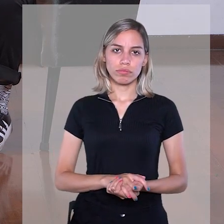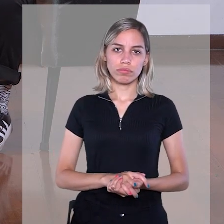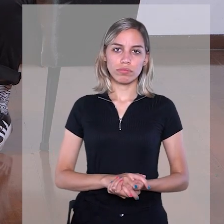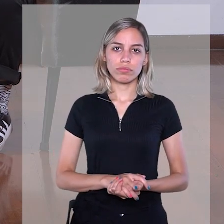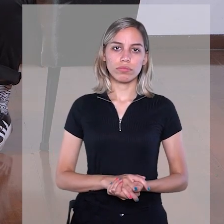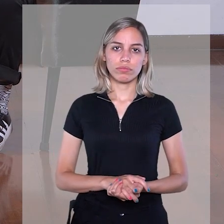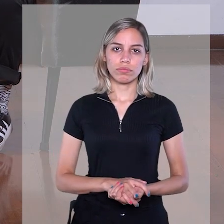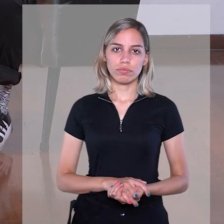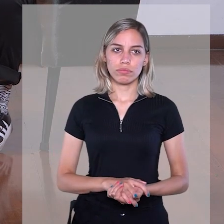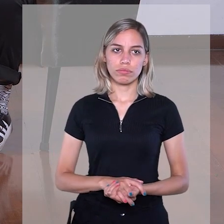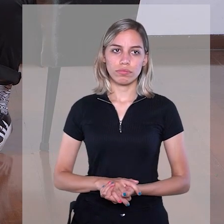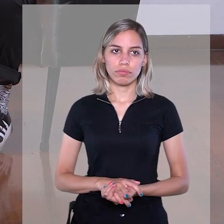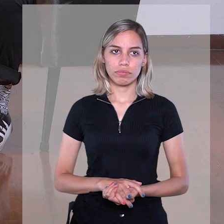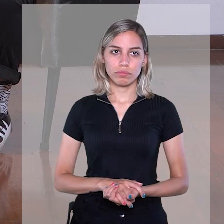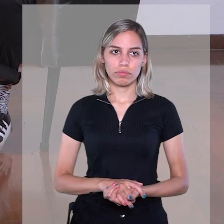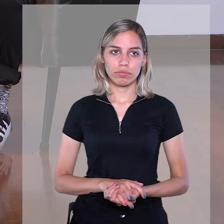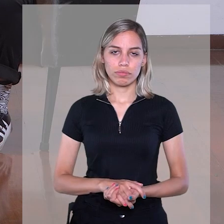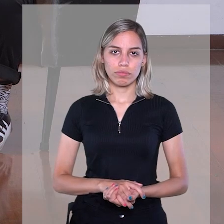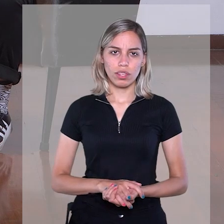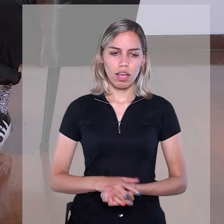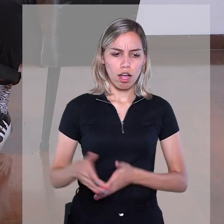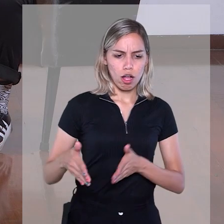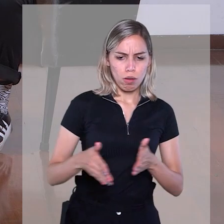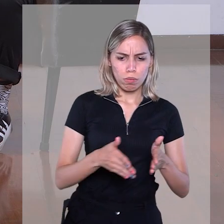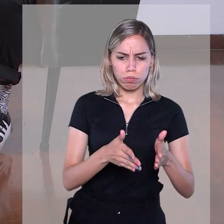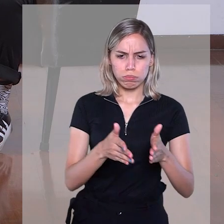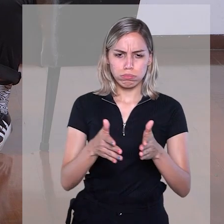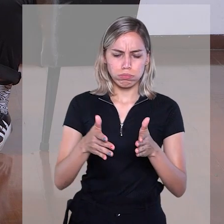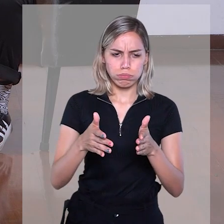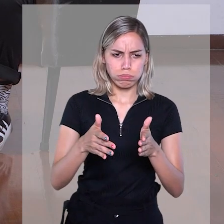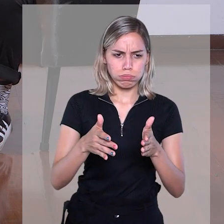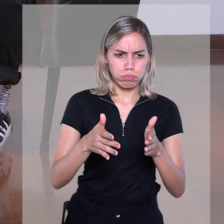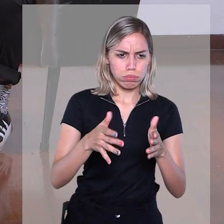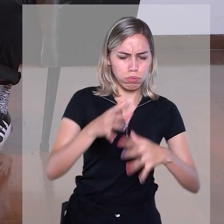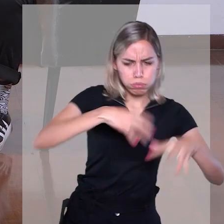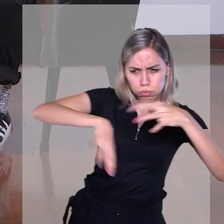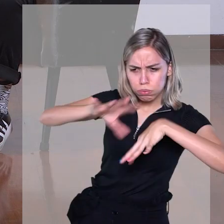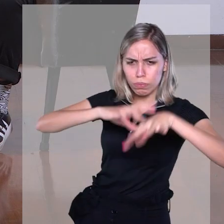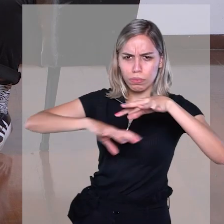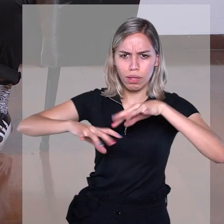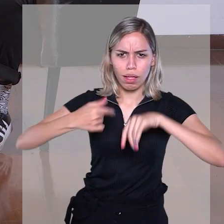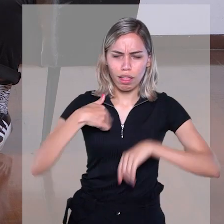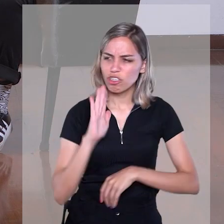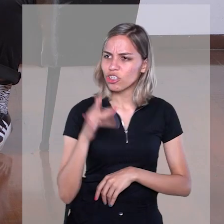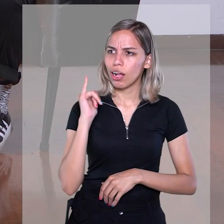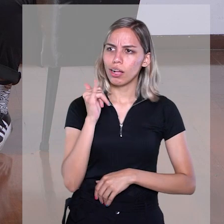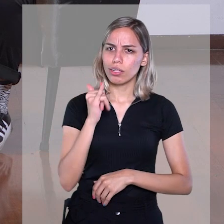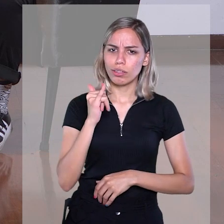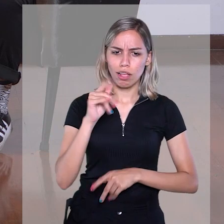redemoinho. Como eu já disse, o povo da rua não desgruda o olho de mim, não